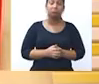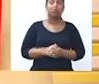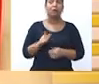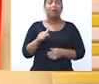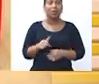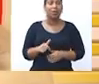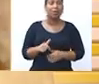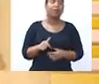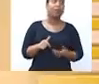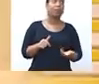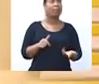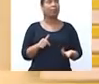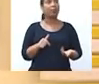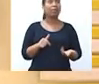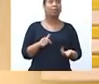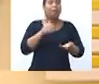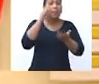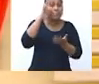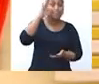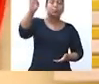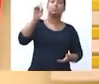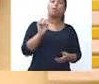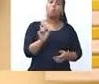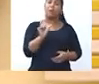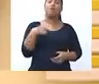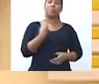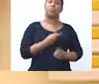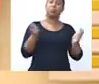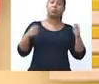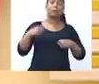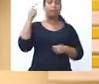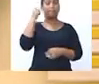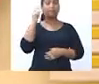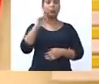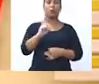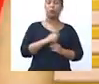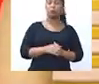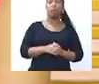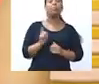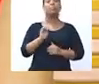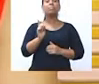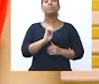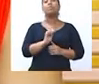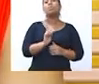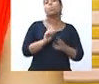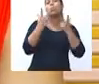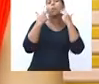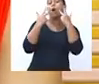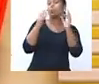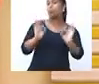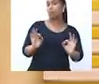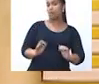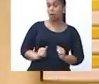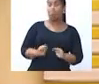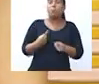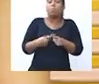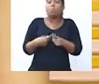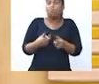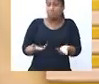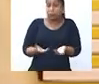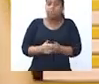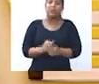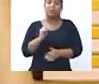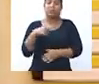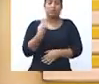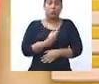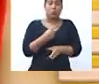uma. Acho que a principal palavra que a gente poderia pensar é de não tratar isso com naturalidade. Sim. Por quê? Porque